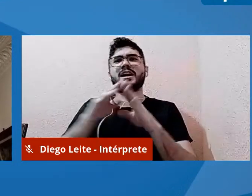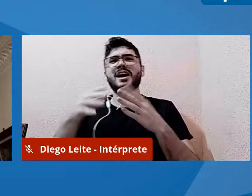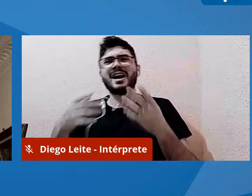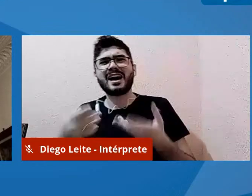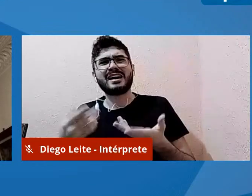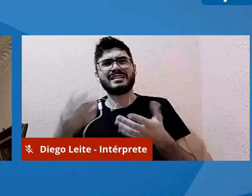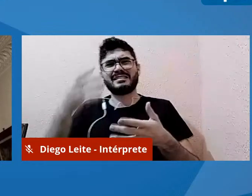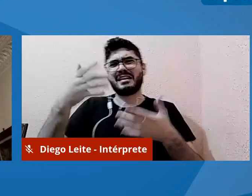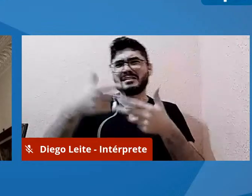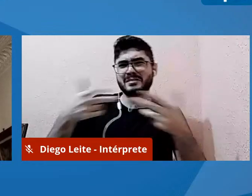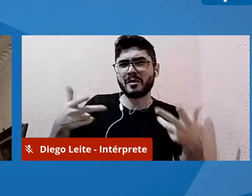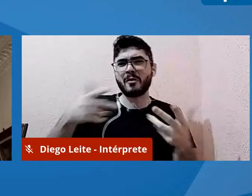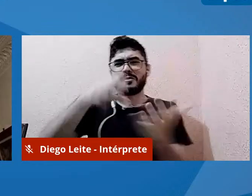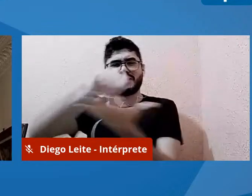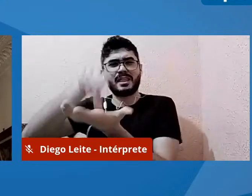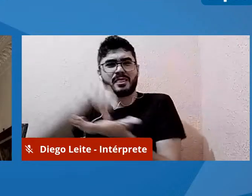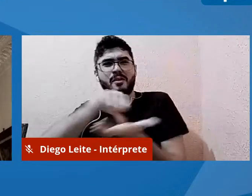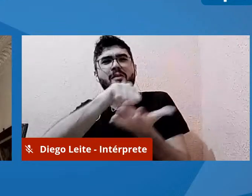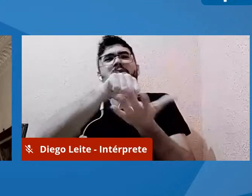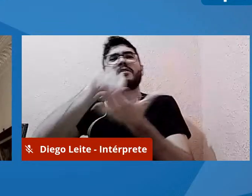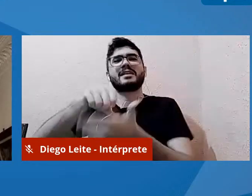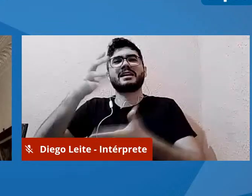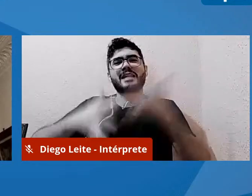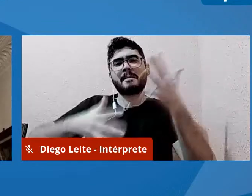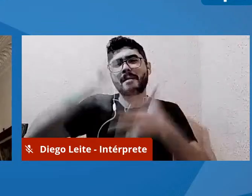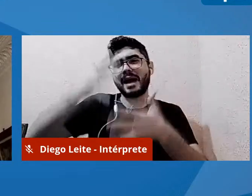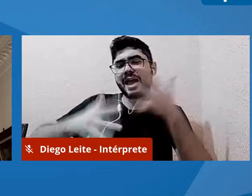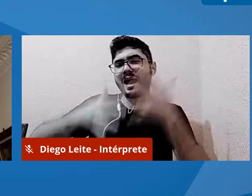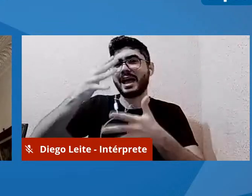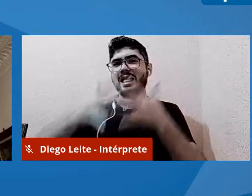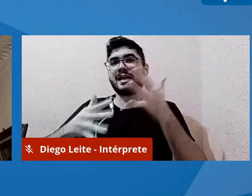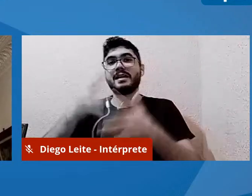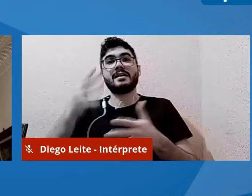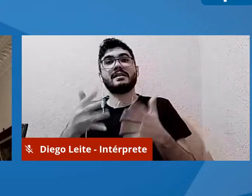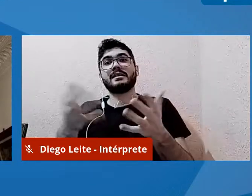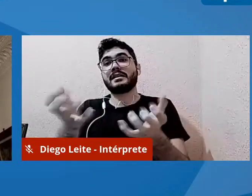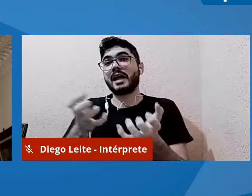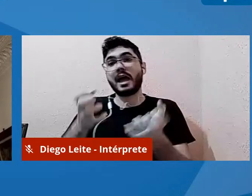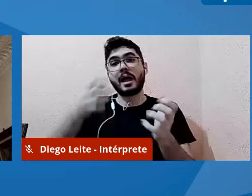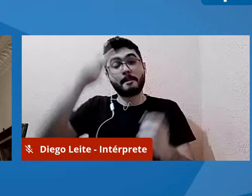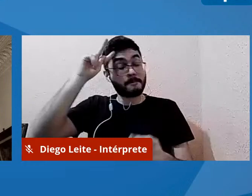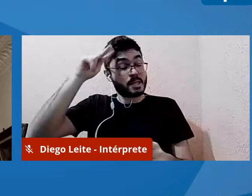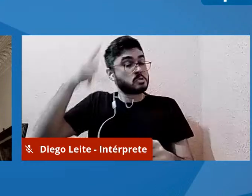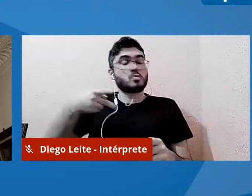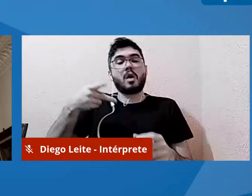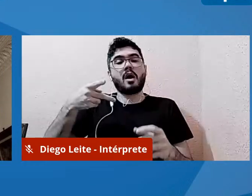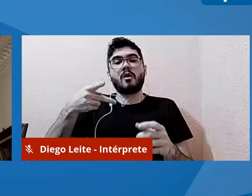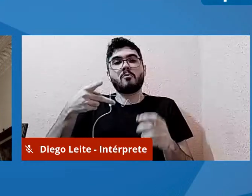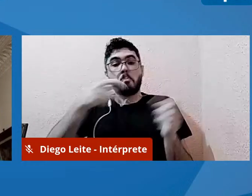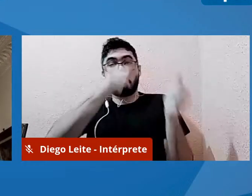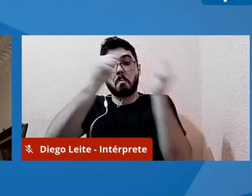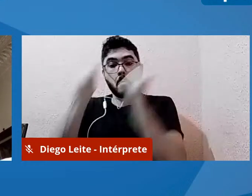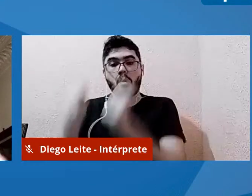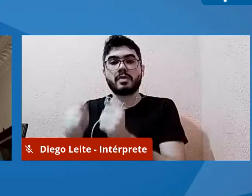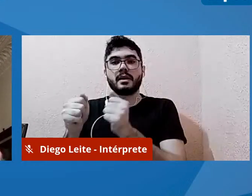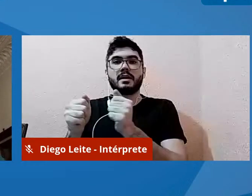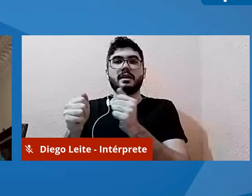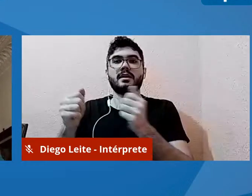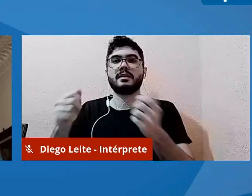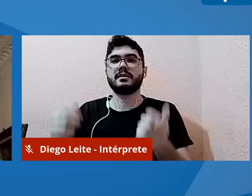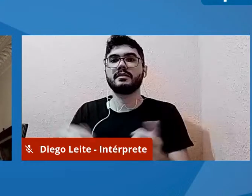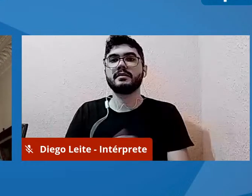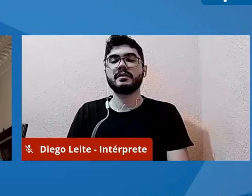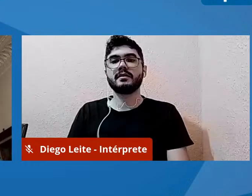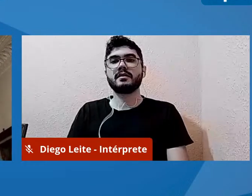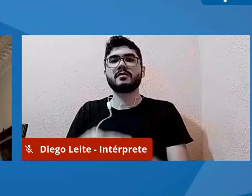né, para exercer um poder diretamente pessoal, né, é, com o apoio de uma parte do Exército,